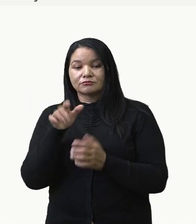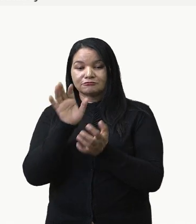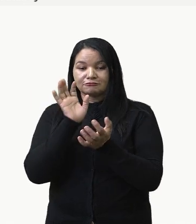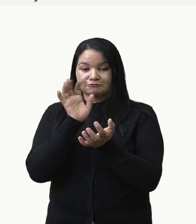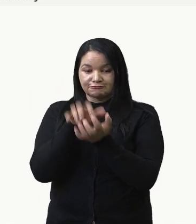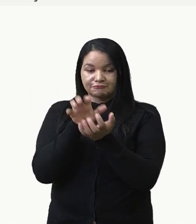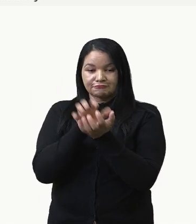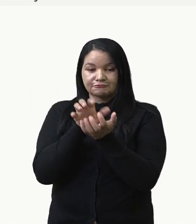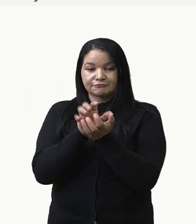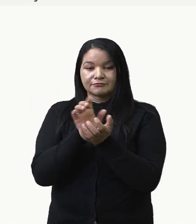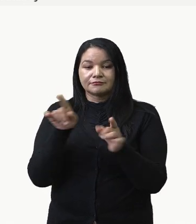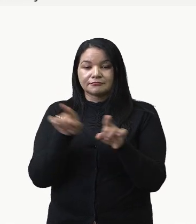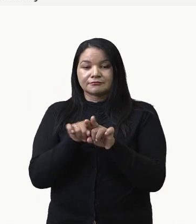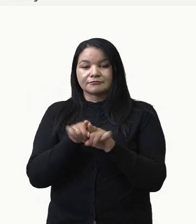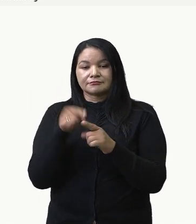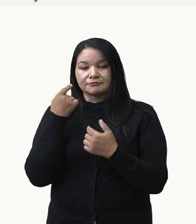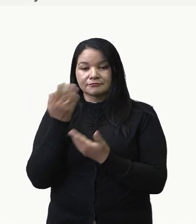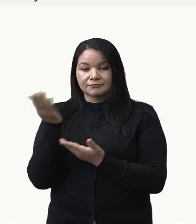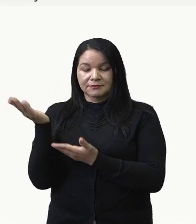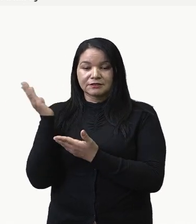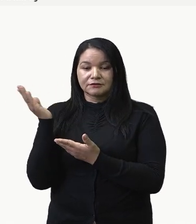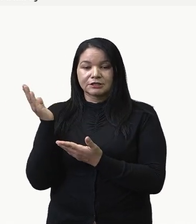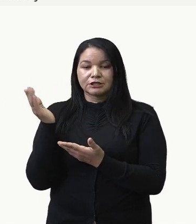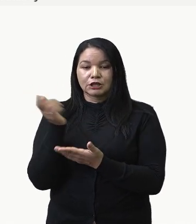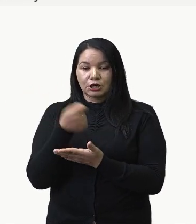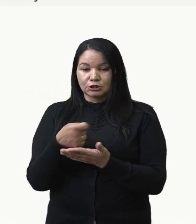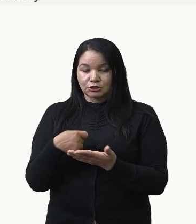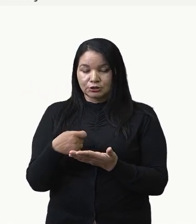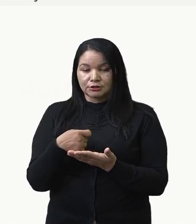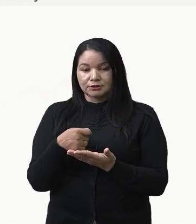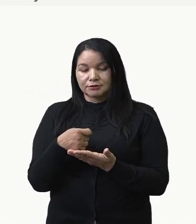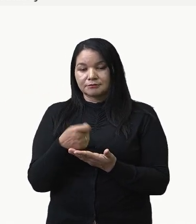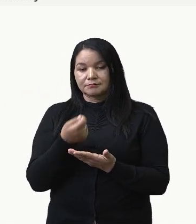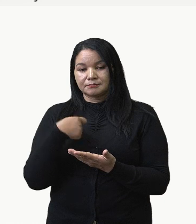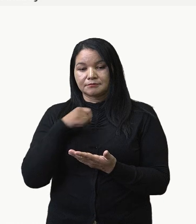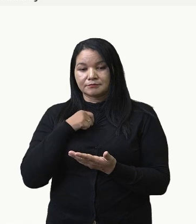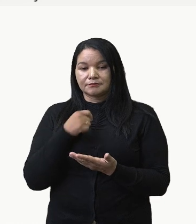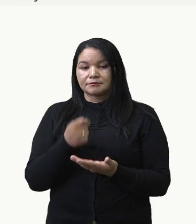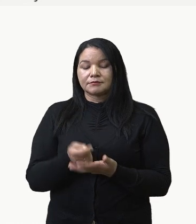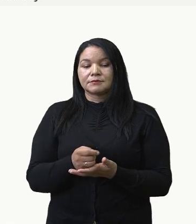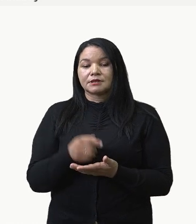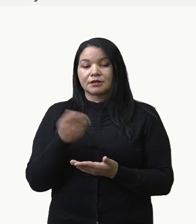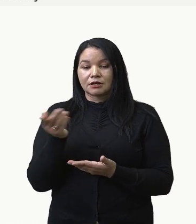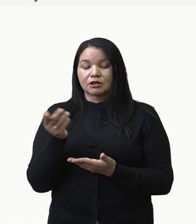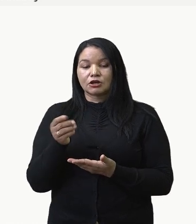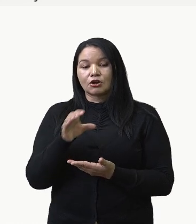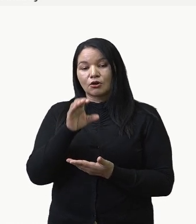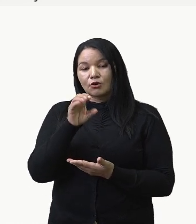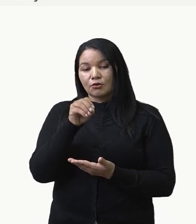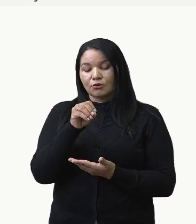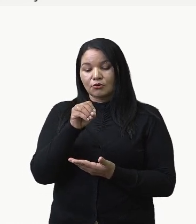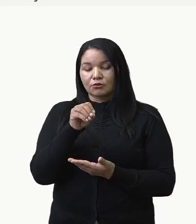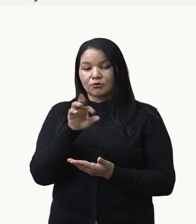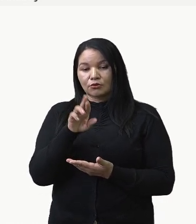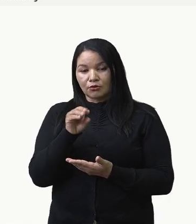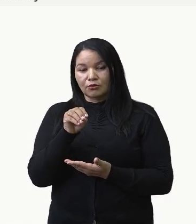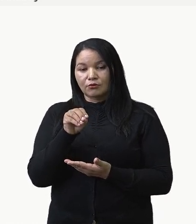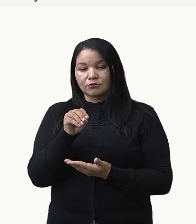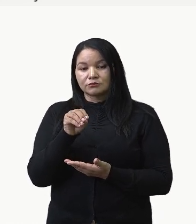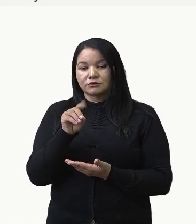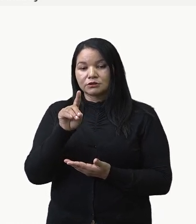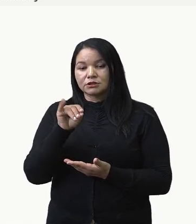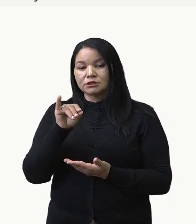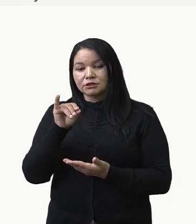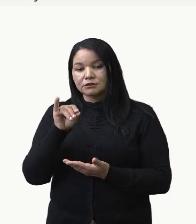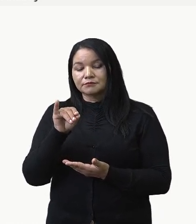crocodilo na língua portuguesa nós falamos cro né E lá é o Dri o r vai depois do d observem